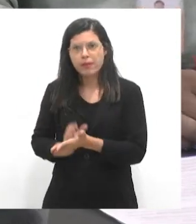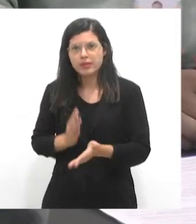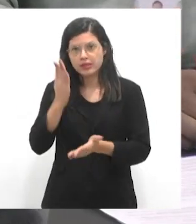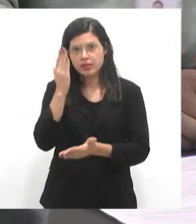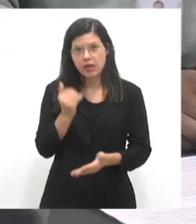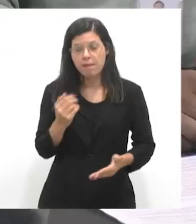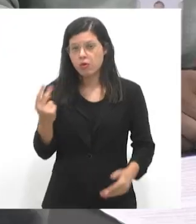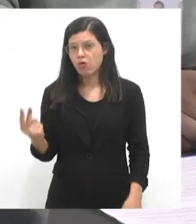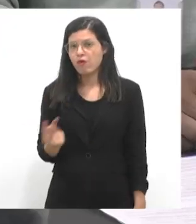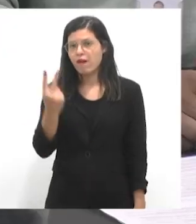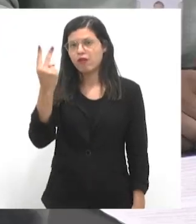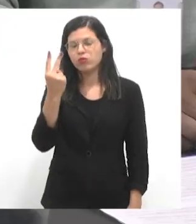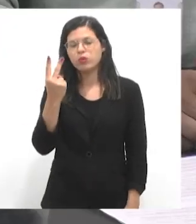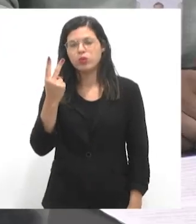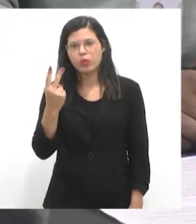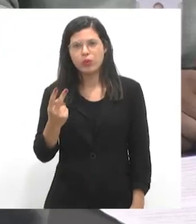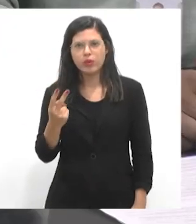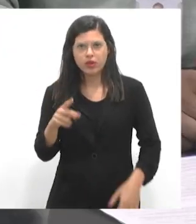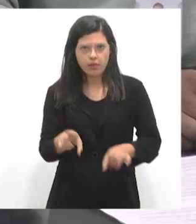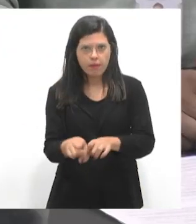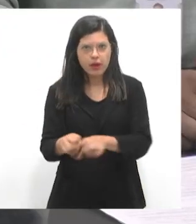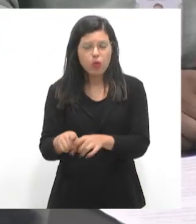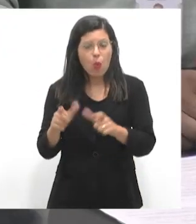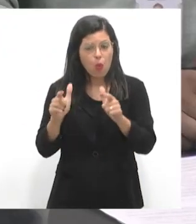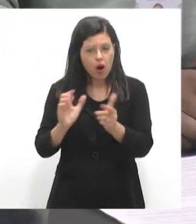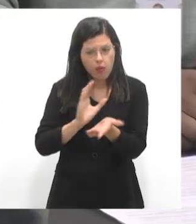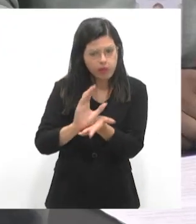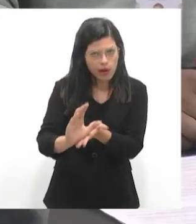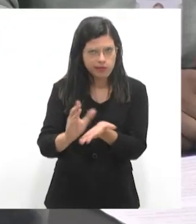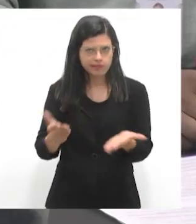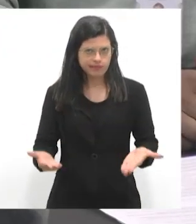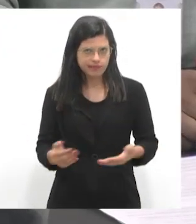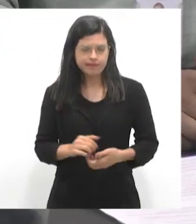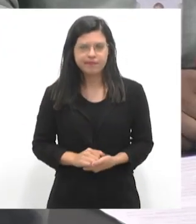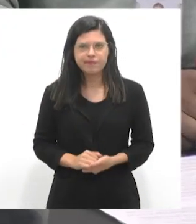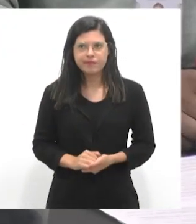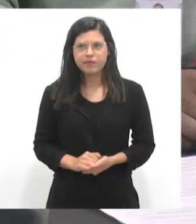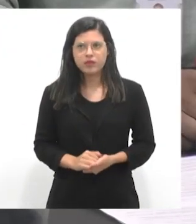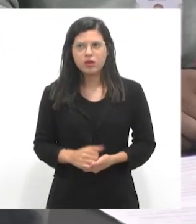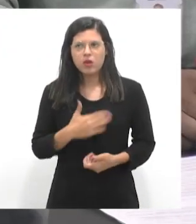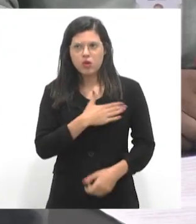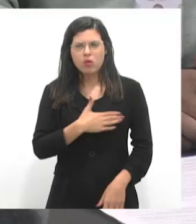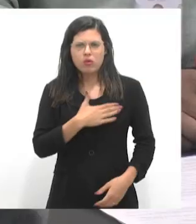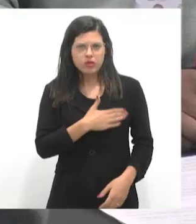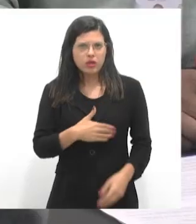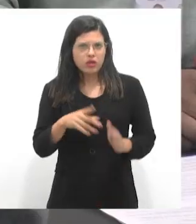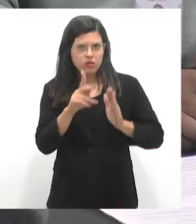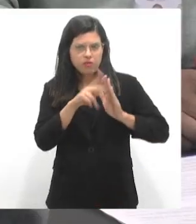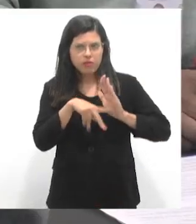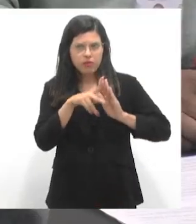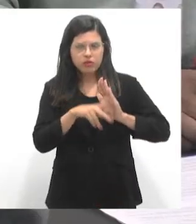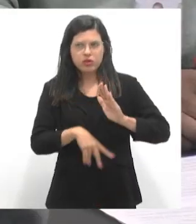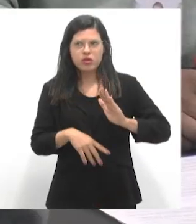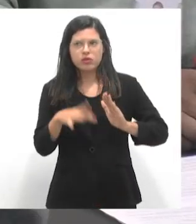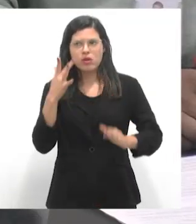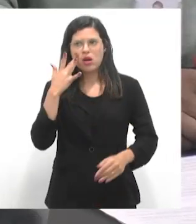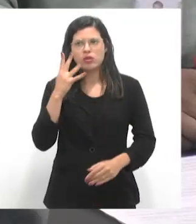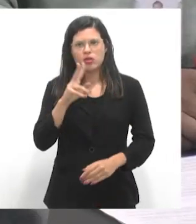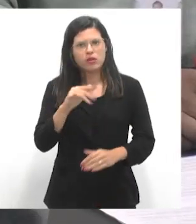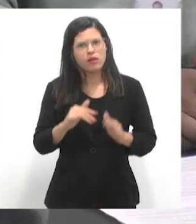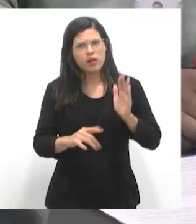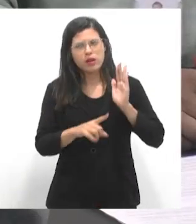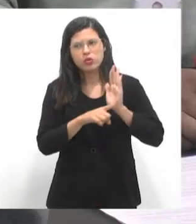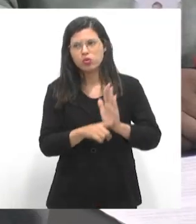é que foi o recurso. Então, eu acho que eu gosto do projeto. Eu acho que vai